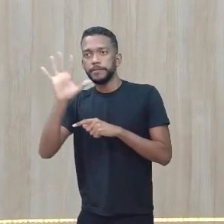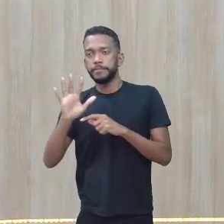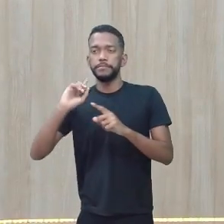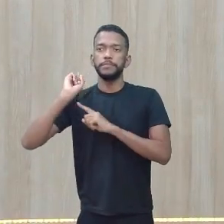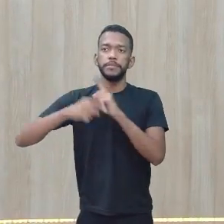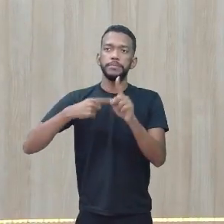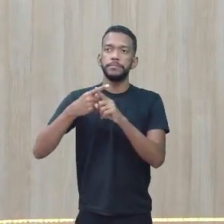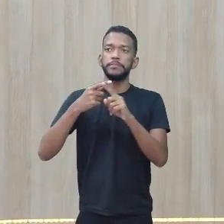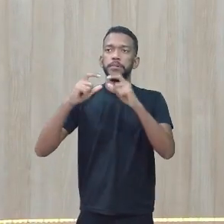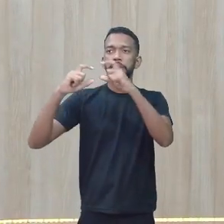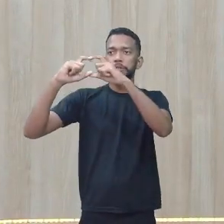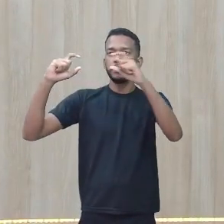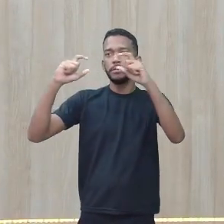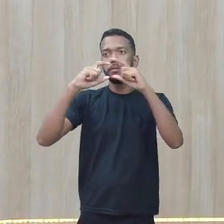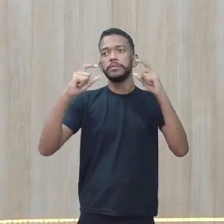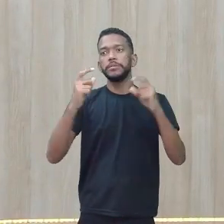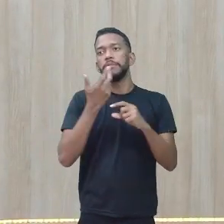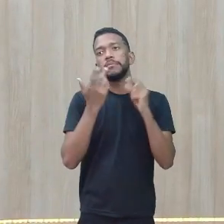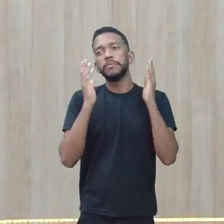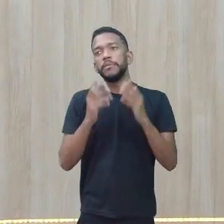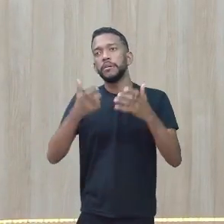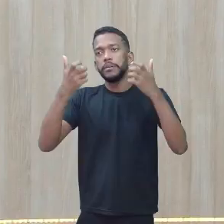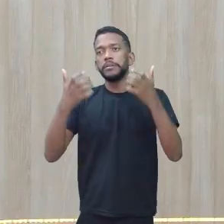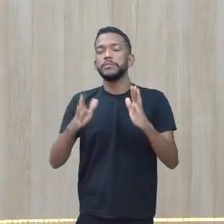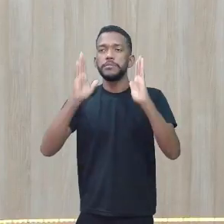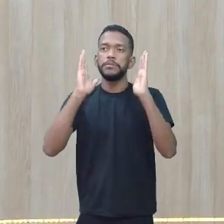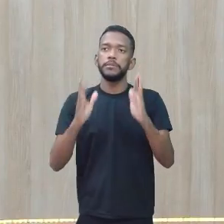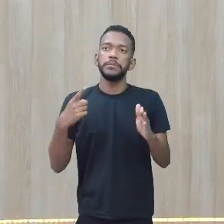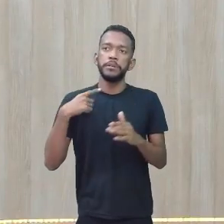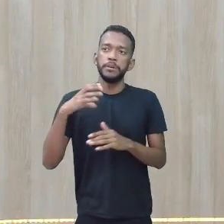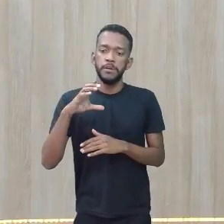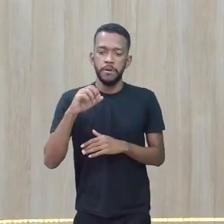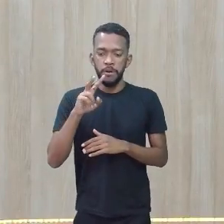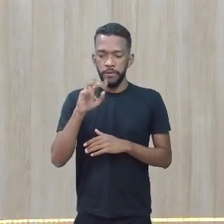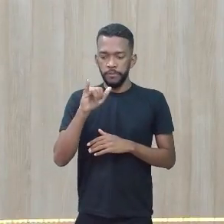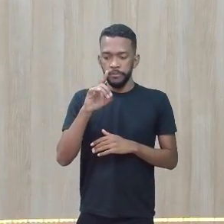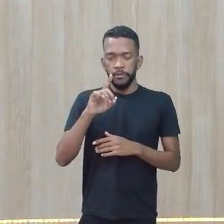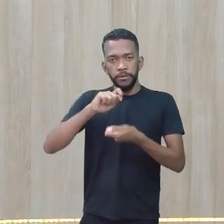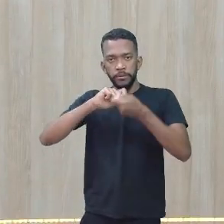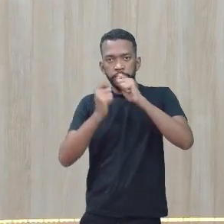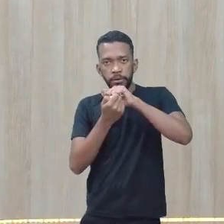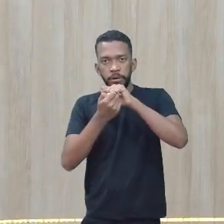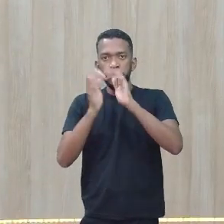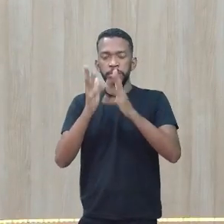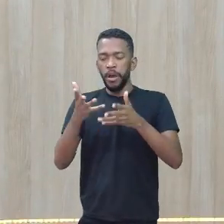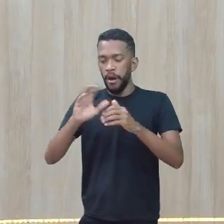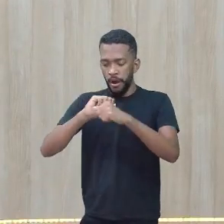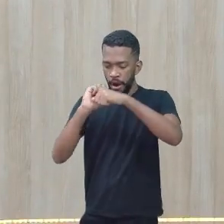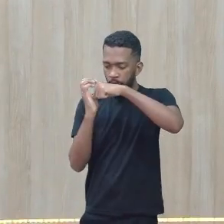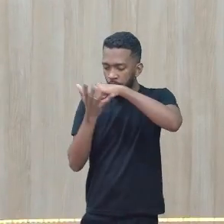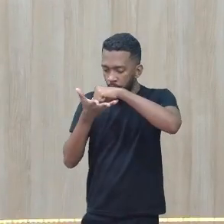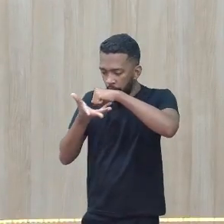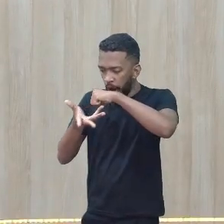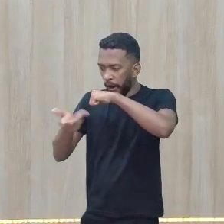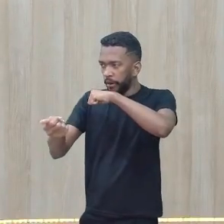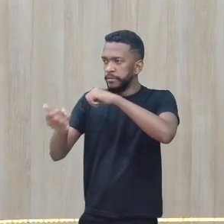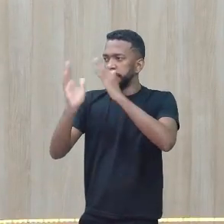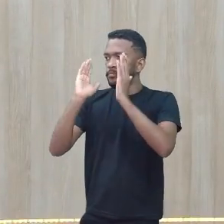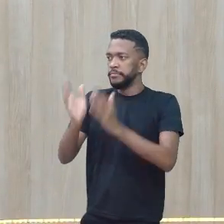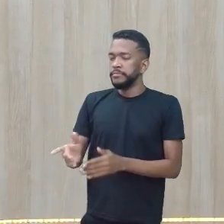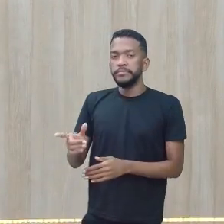a palavra Covid aparece ressignificada, levando para o contexto todo o peso